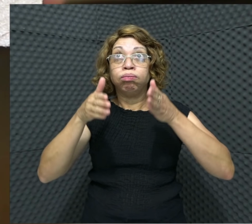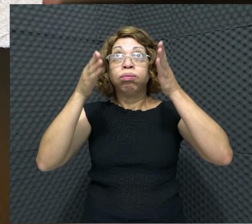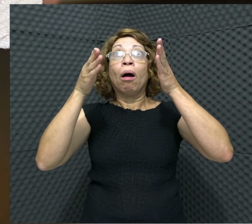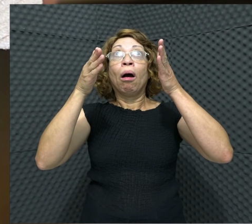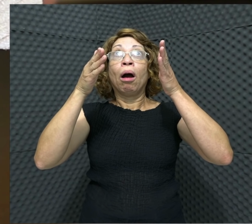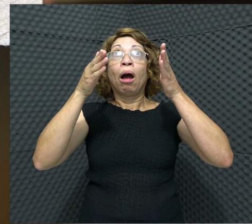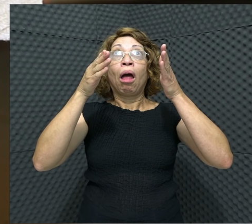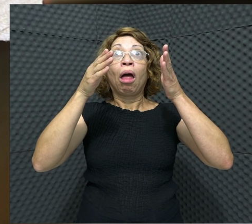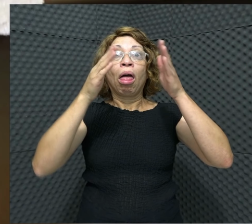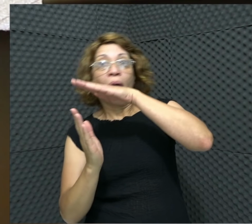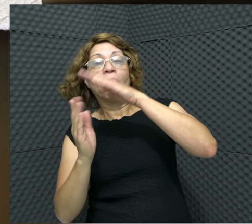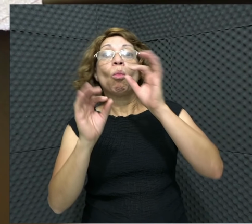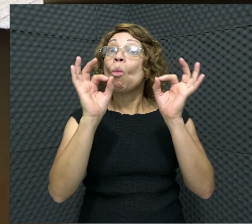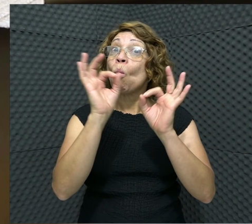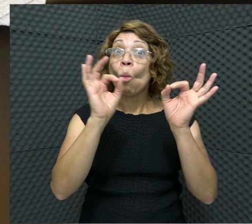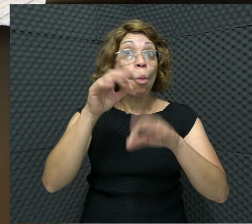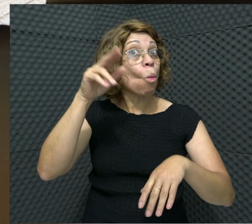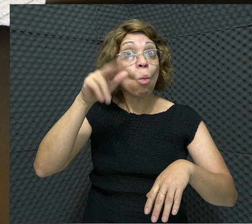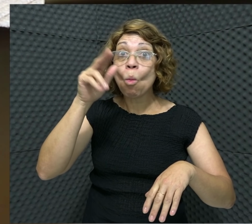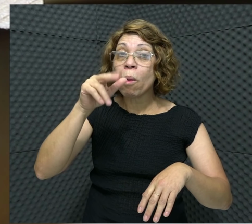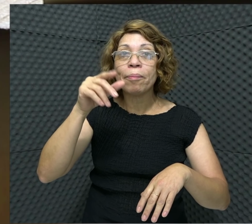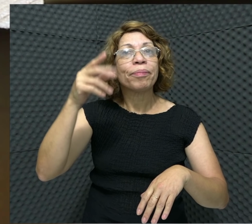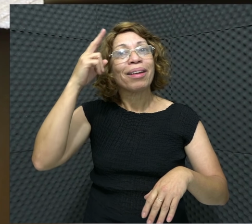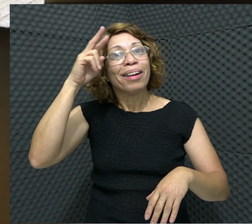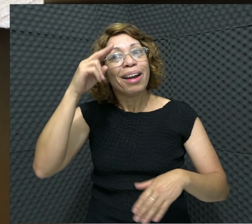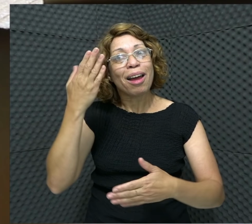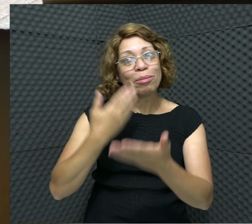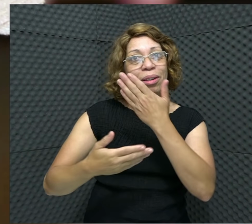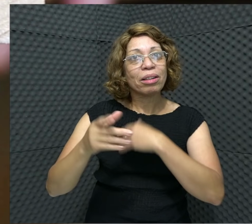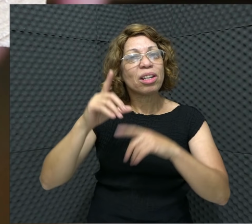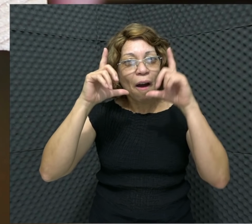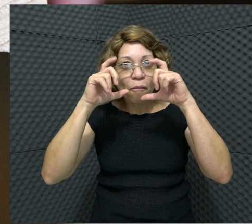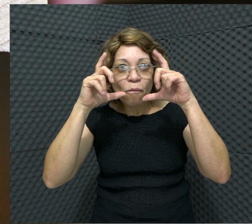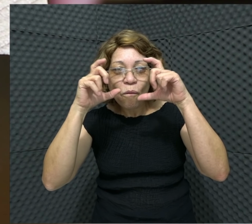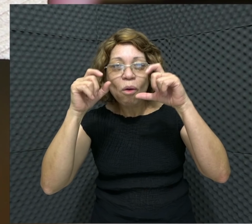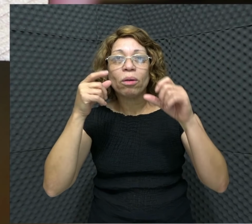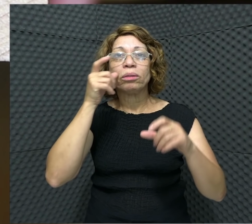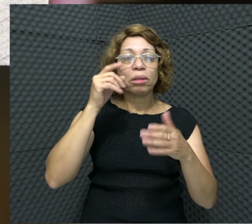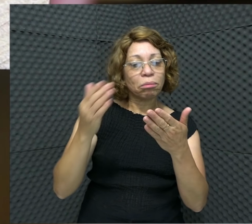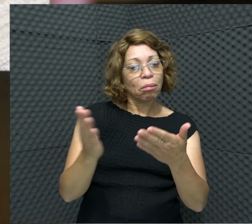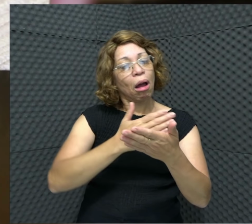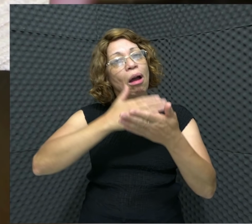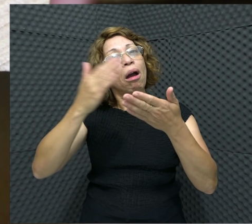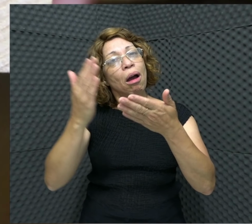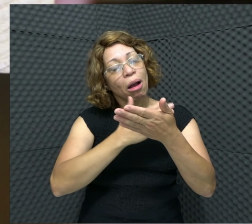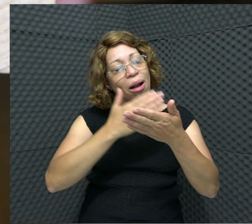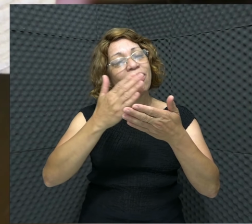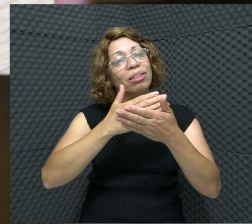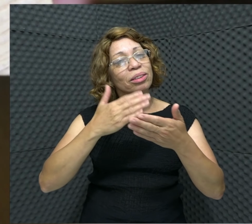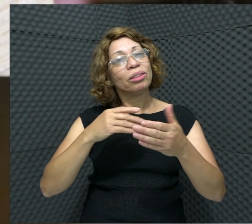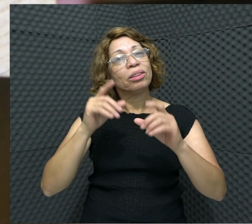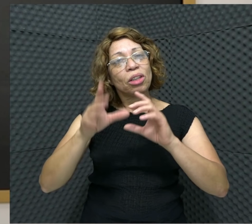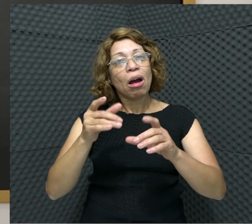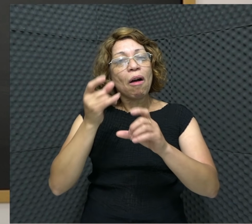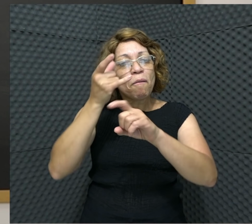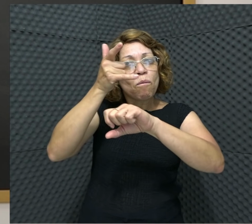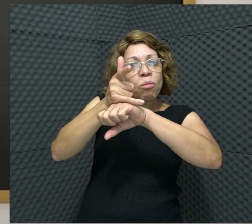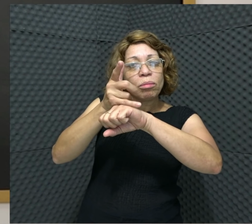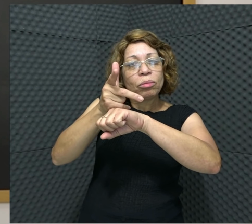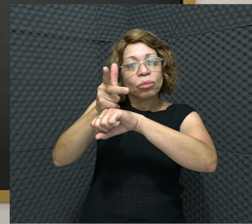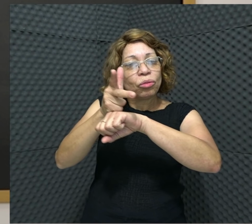hoje. Lembre-se, por exemplo, das pirâmides do Egito, você já deve ter visto em foto, de revista, documentário, algum